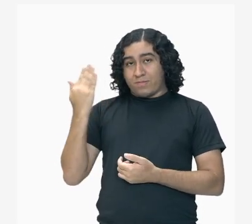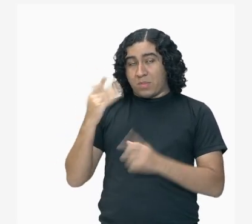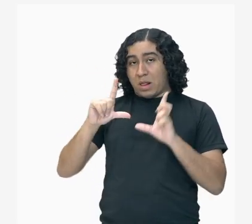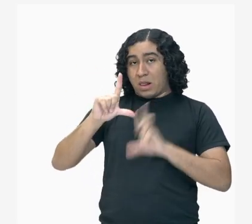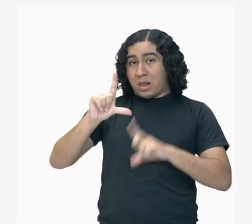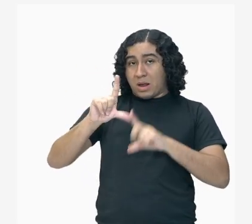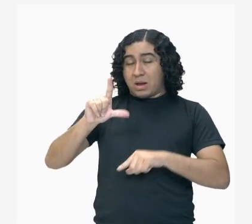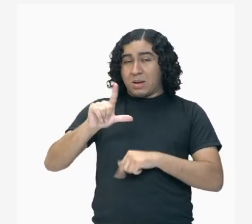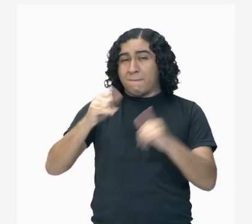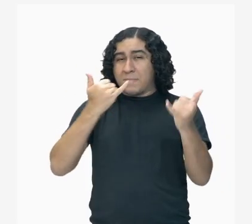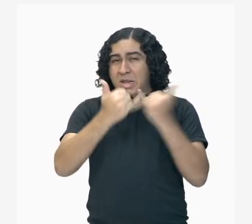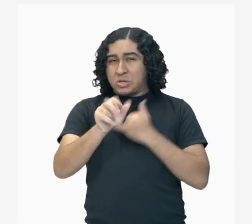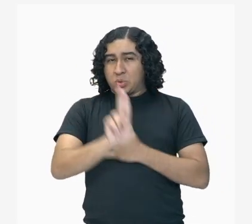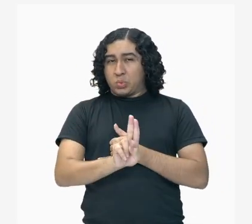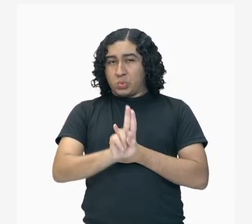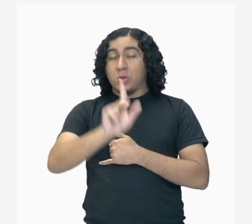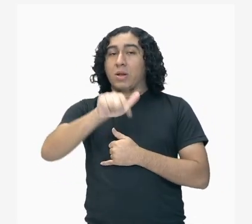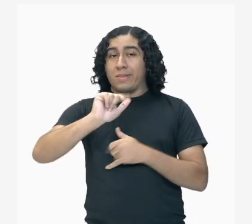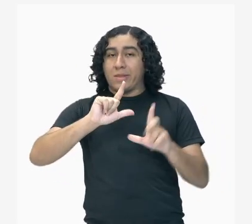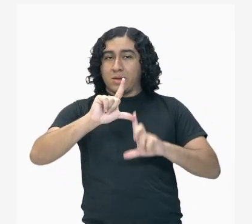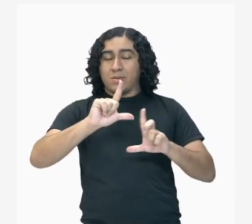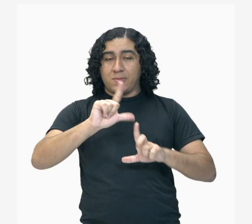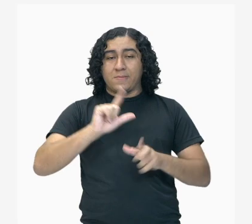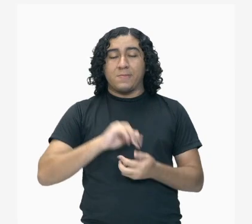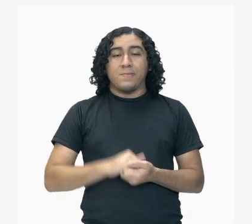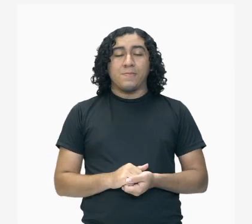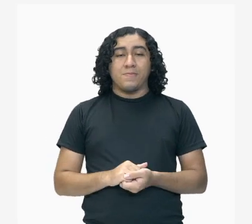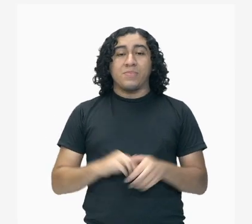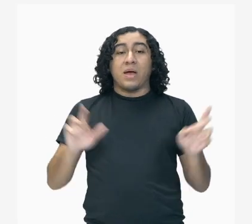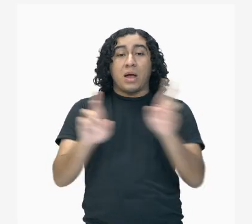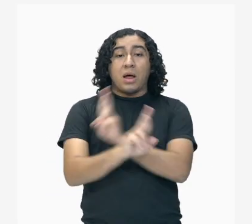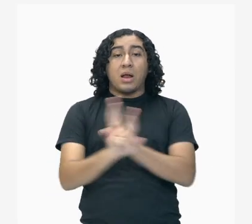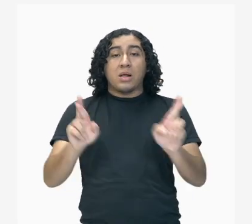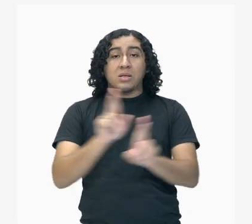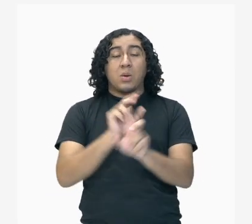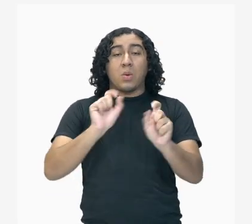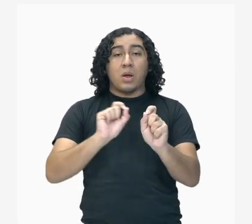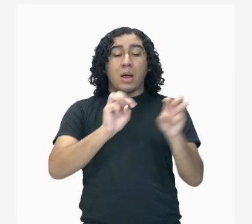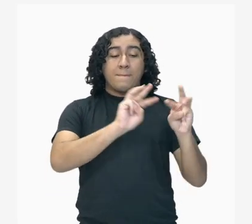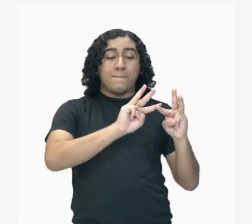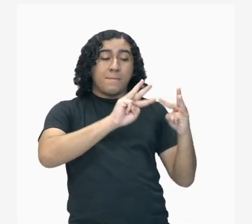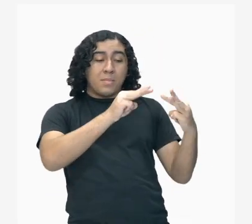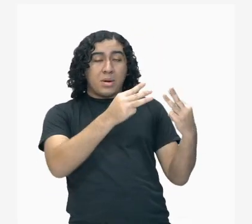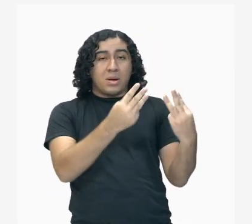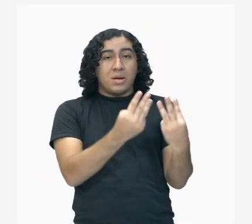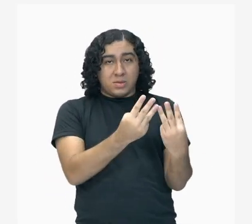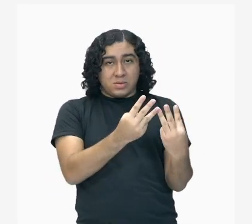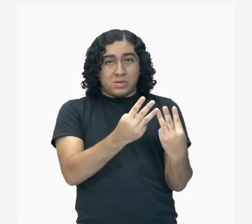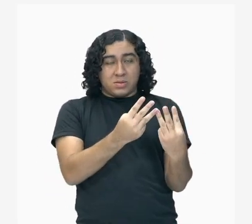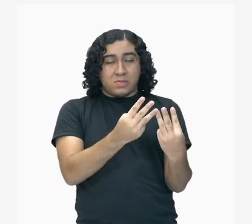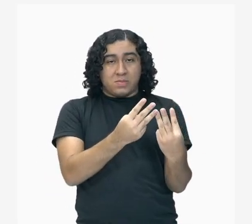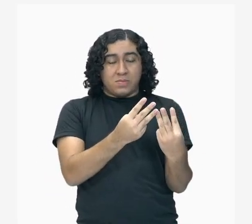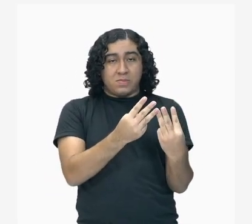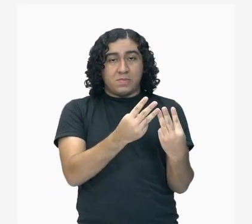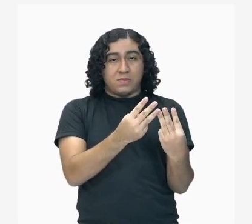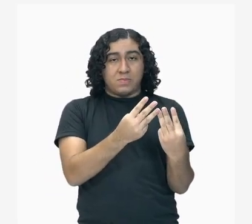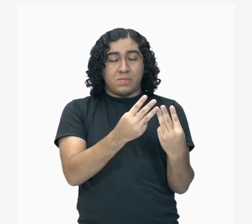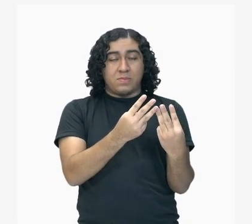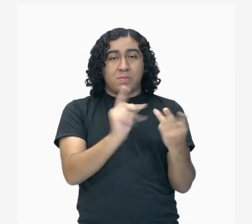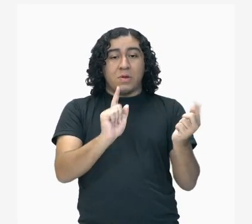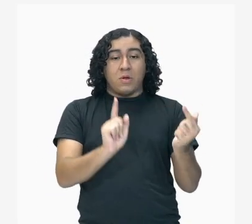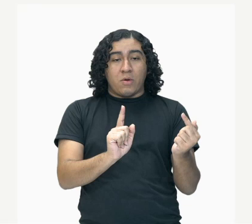mi é a relação entre a massa da corda pelo seu